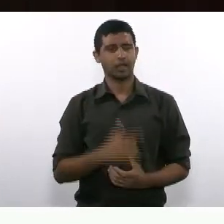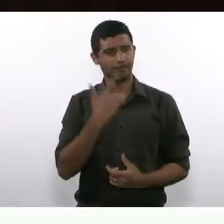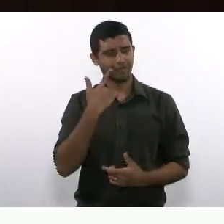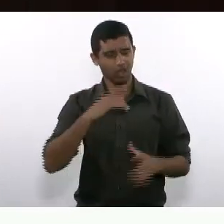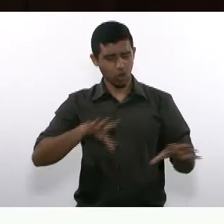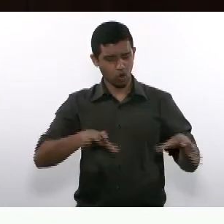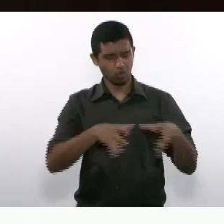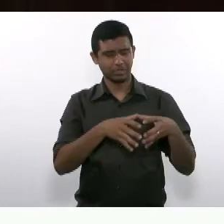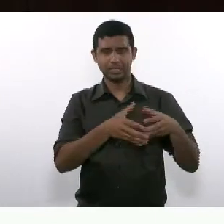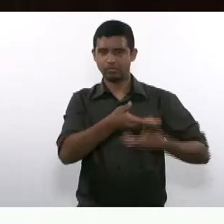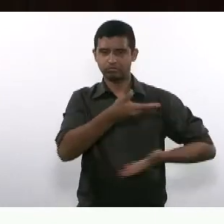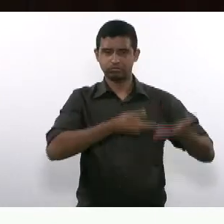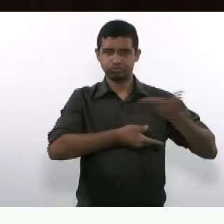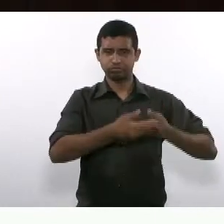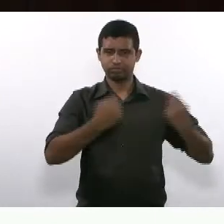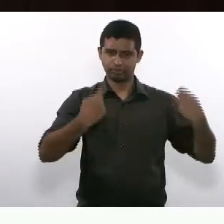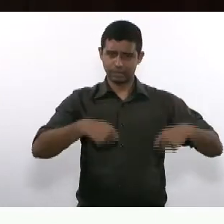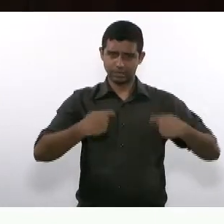comissão